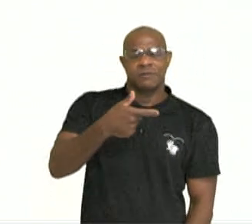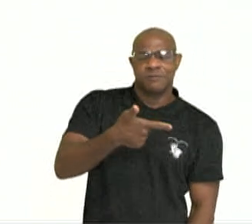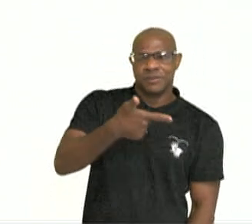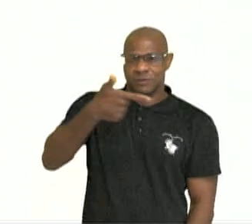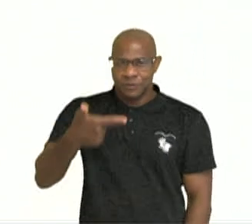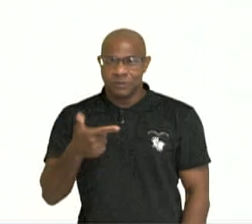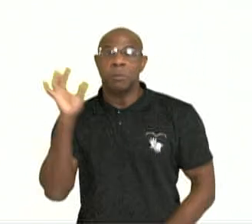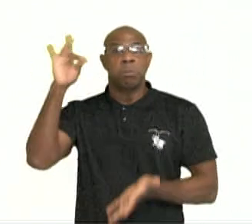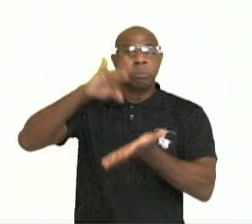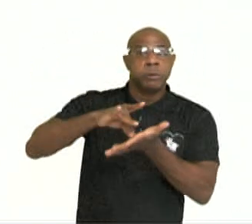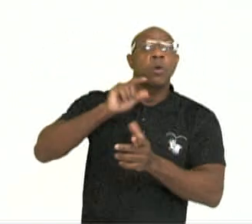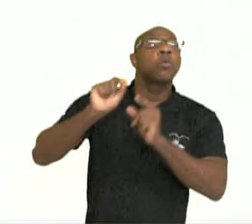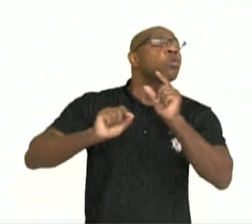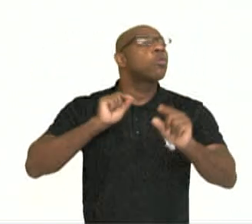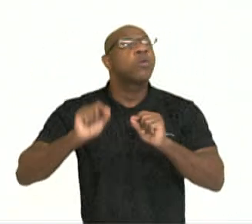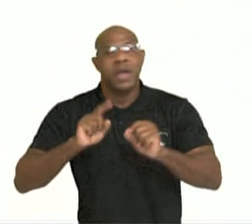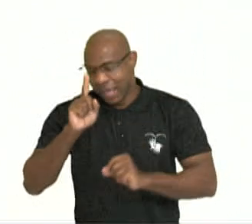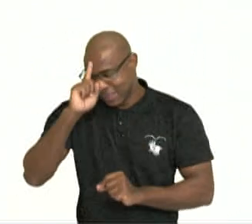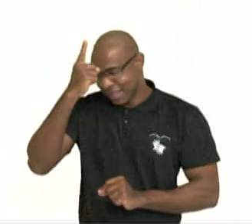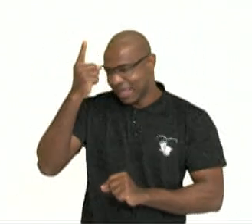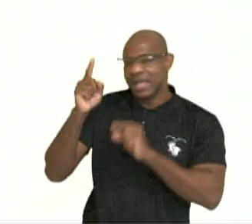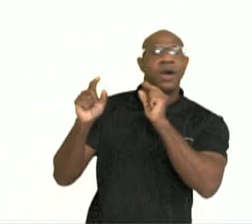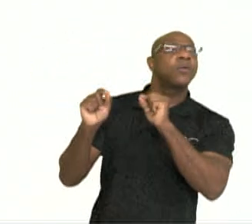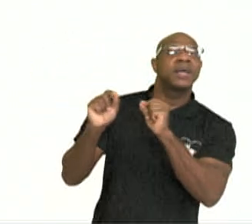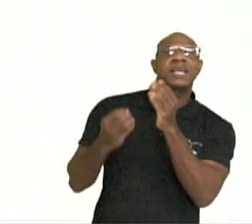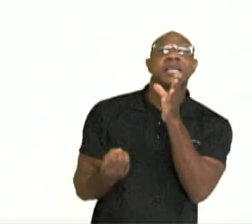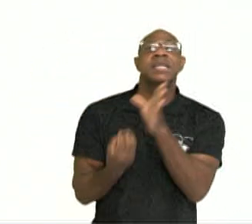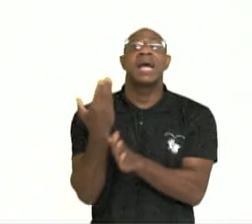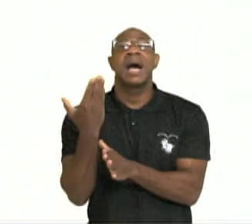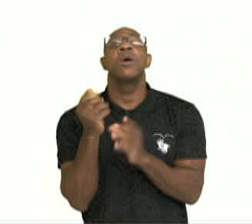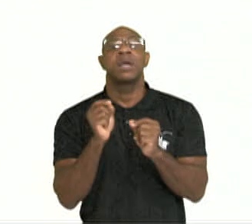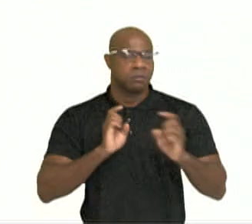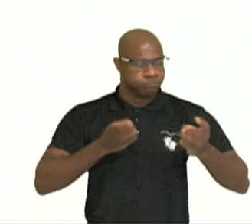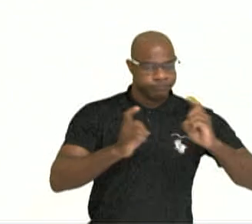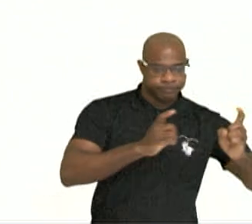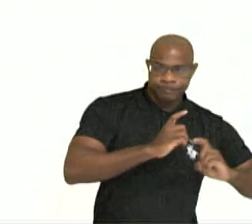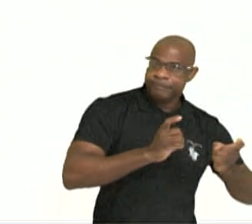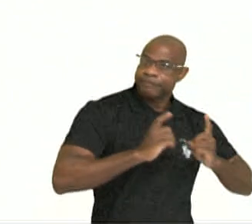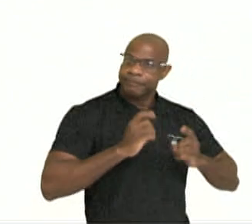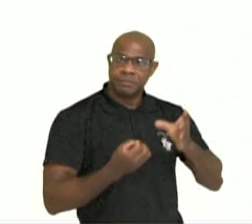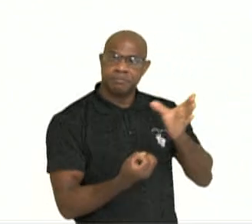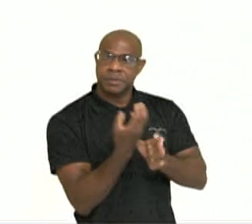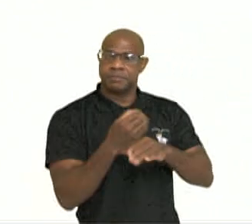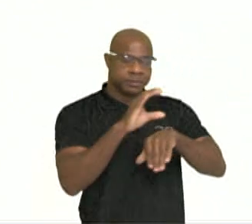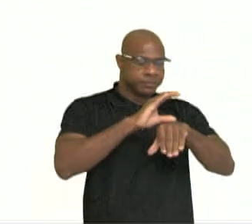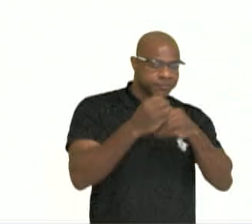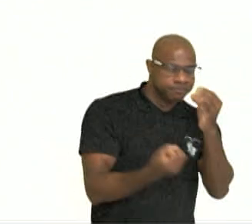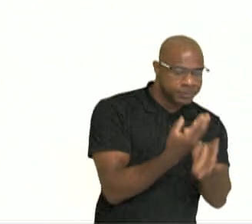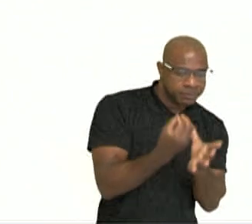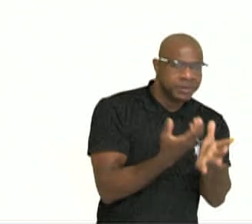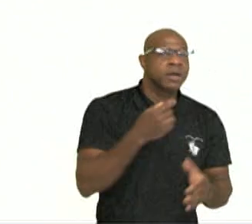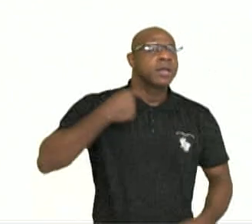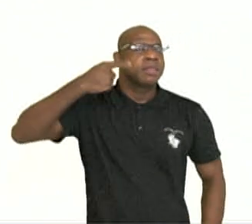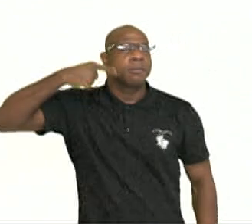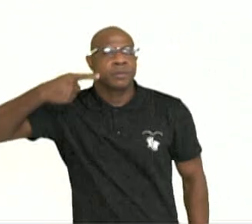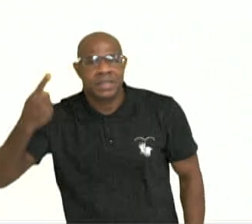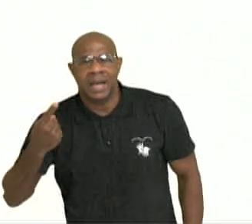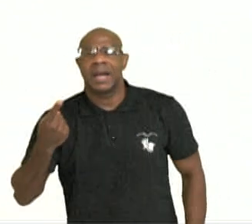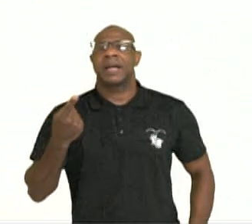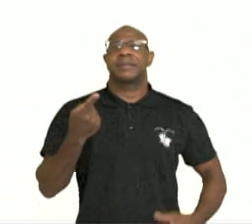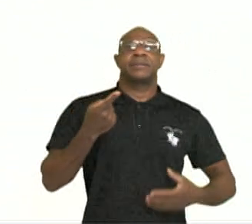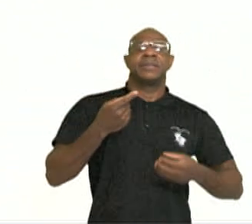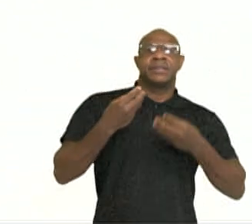então oficializado a ideia de se criar uma Assembleia Constituinte com deputados das províncias que iam